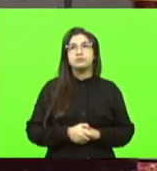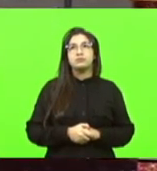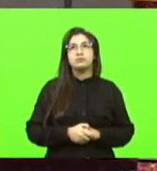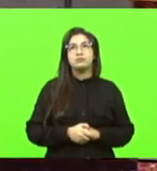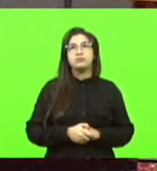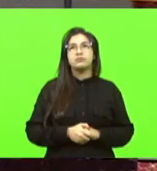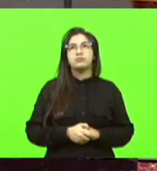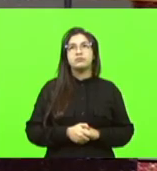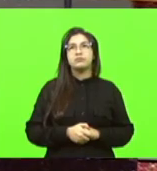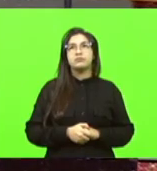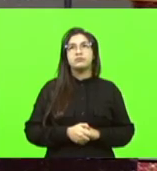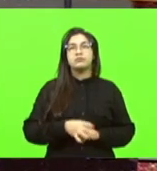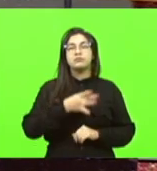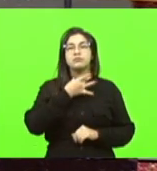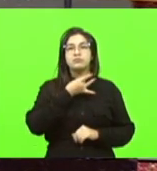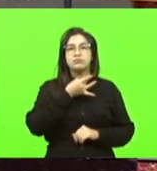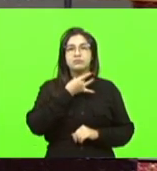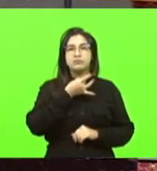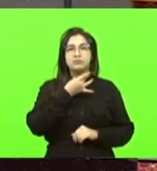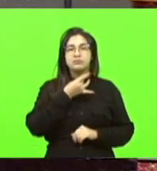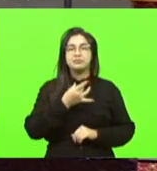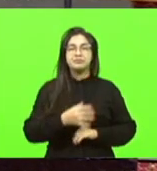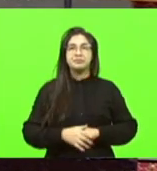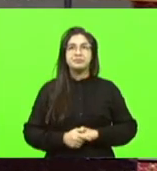senhoras deputados